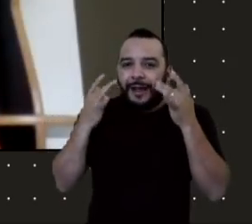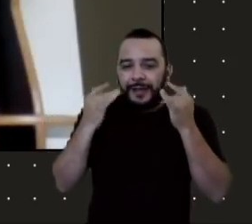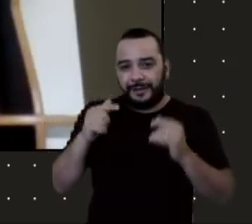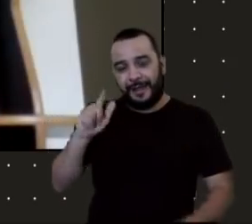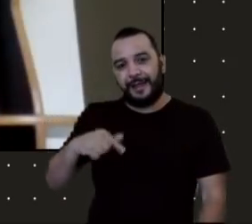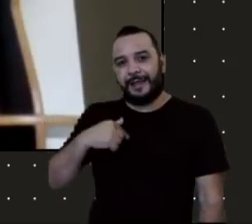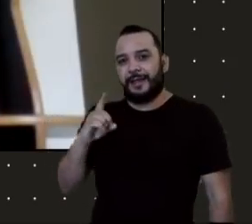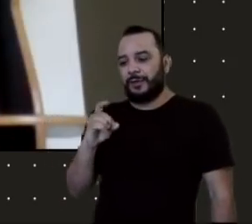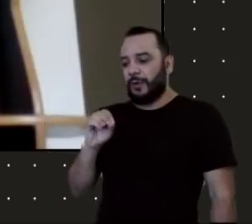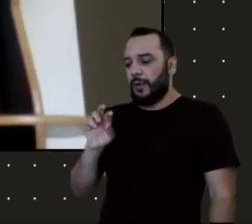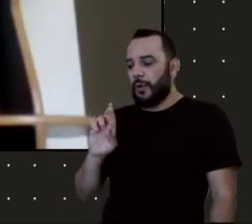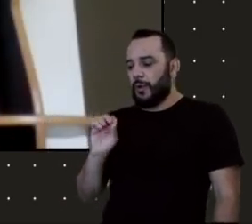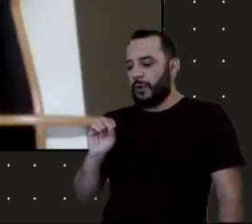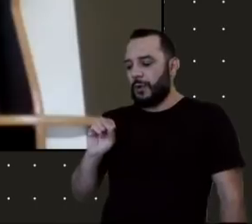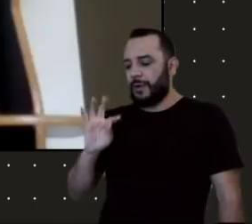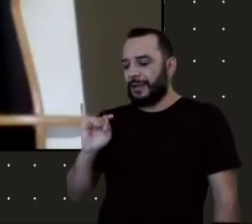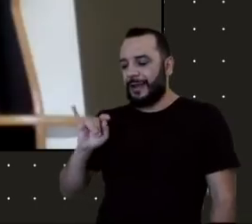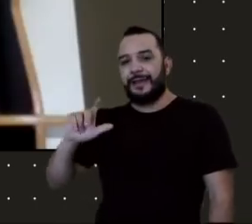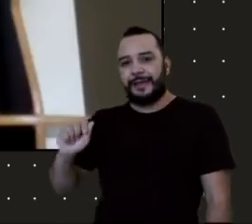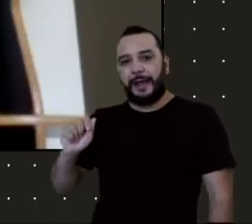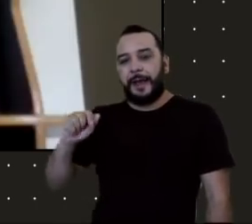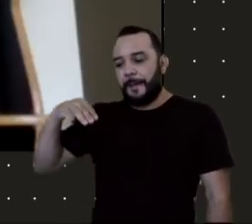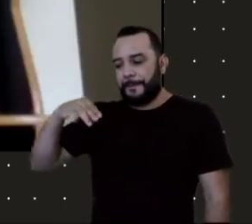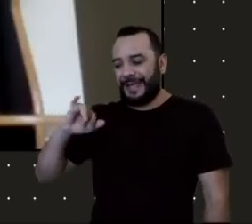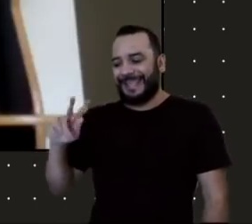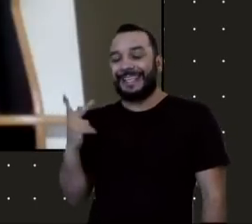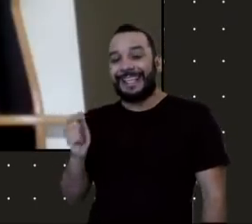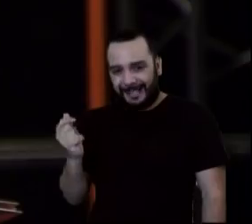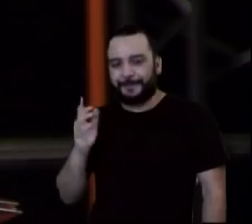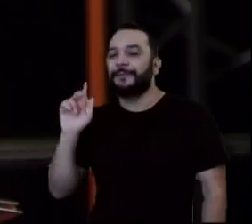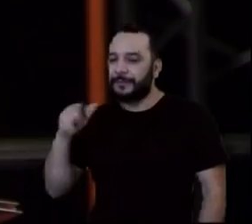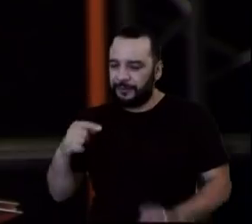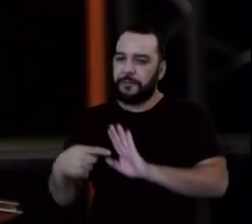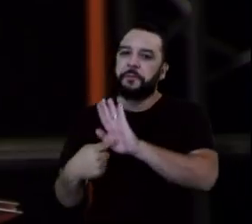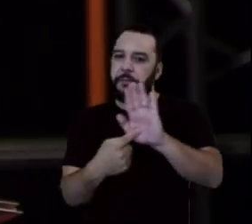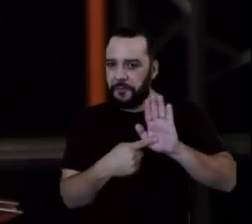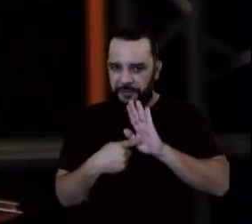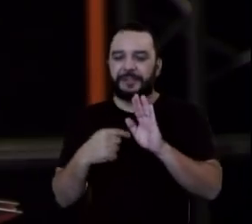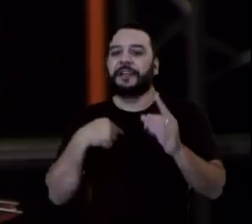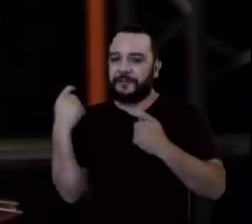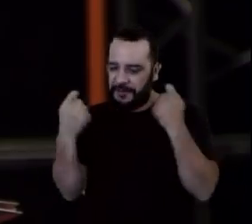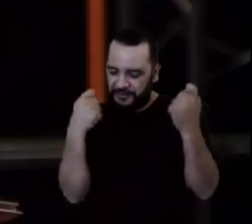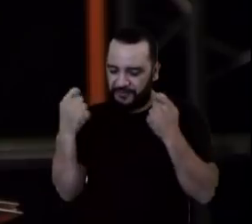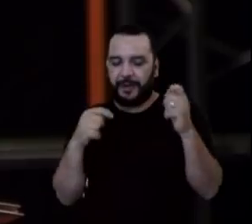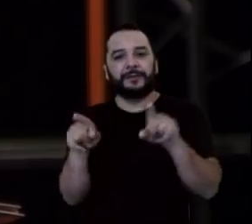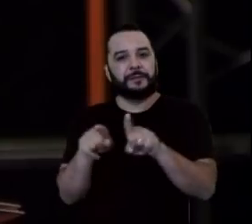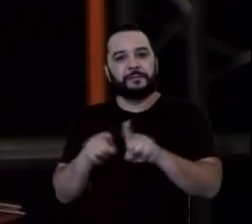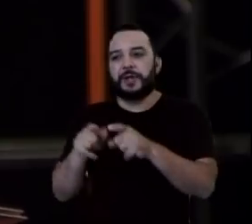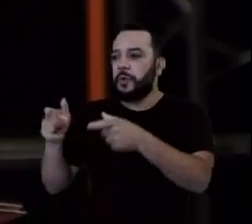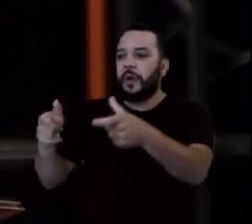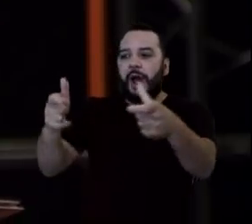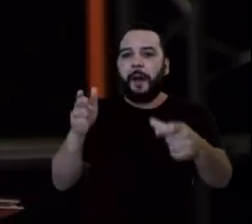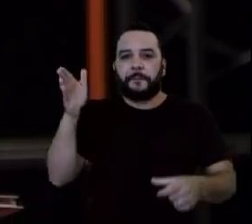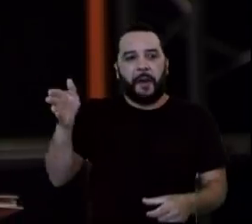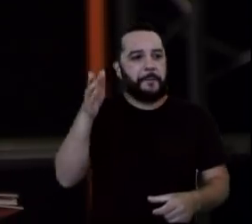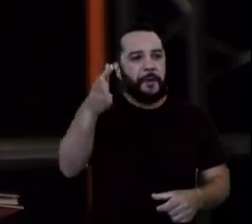peça, chama-se Doroteia Minha. Essa performance foi apresentada no FIT. Eu fiz algumas apresentações depois em alguns